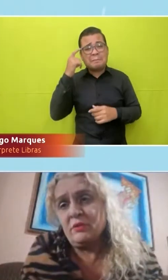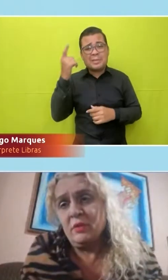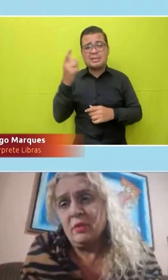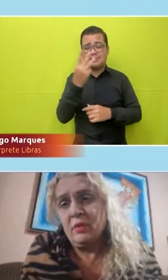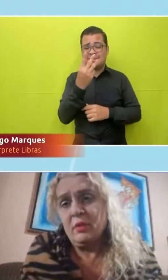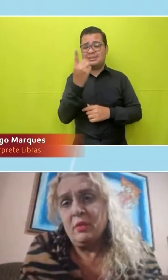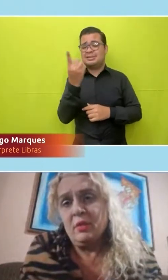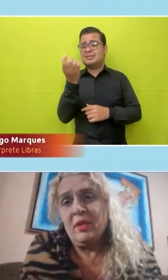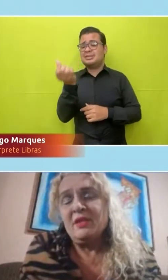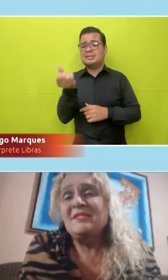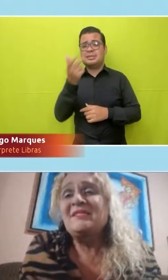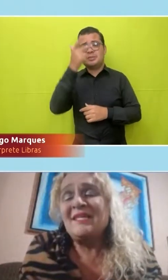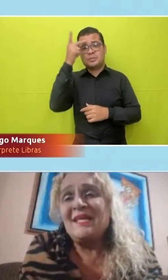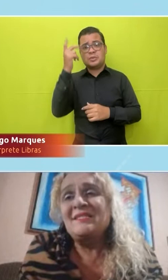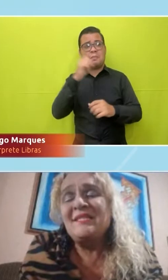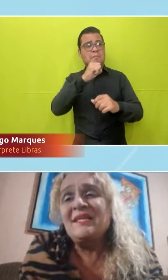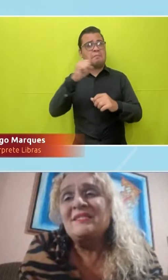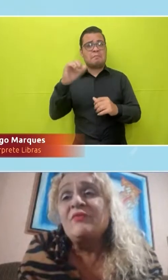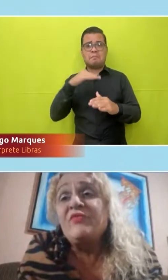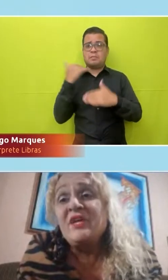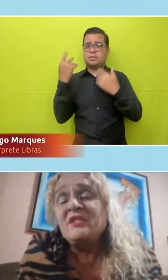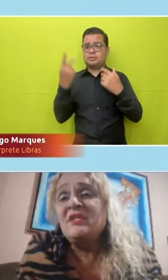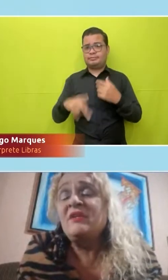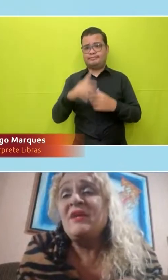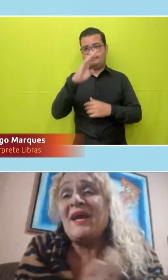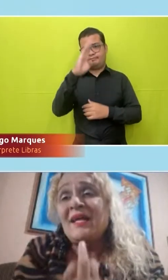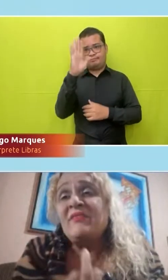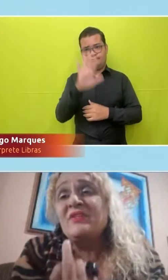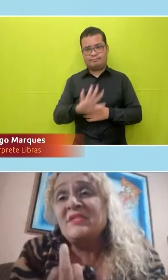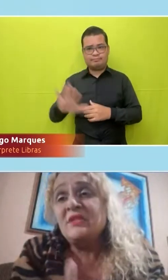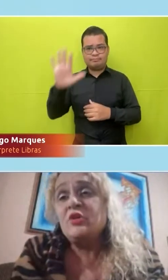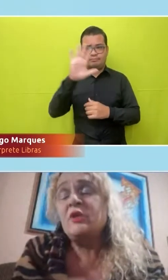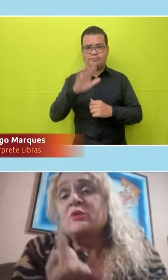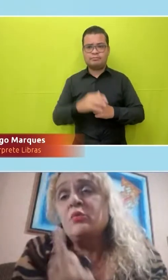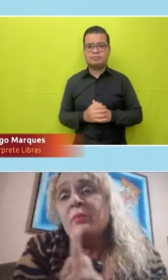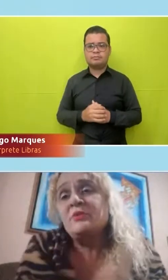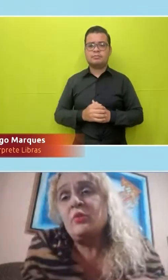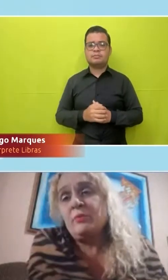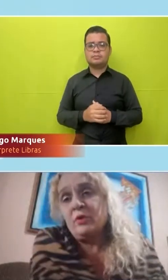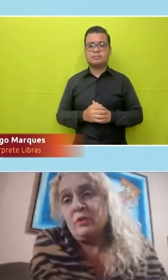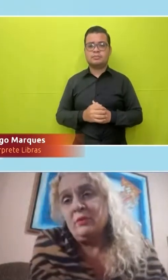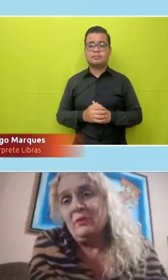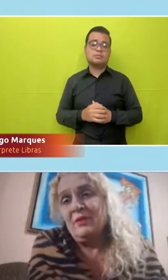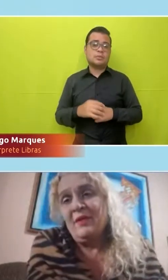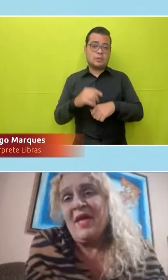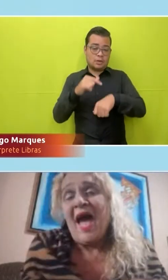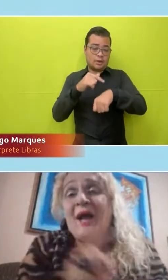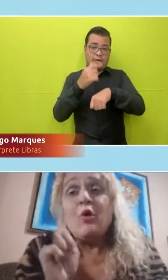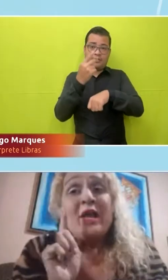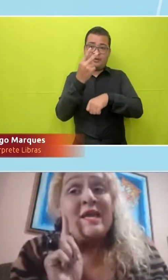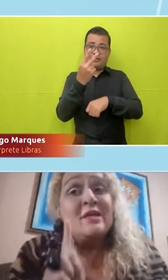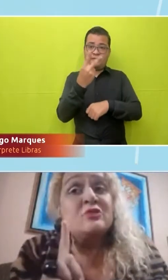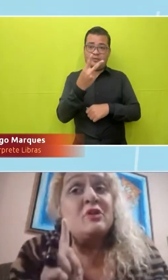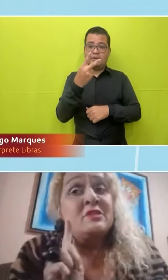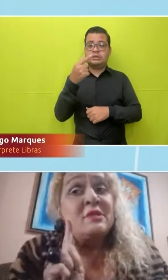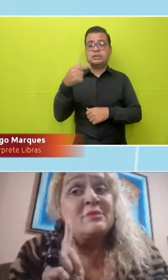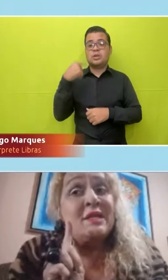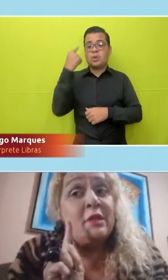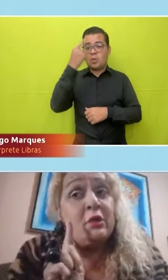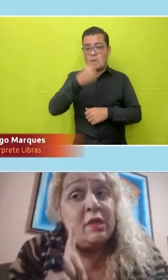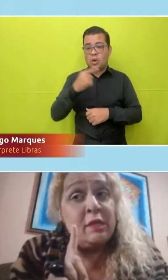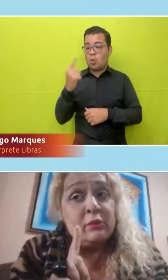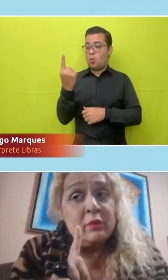país. Você quer dizer que são 20, a cada 27 horas, uma pessoa é morta. Agora, isso nós